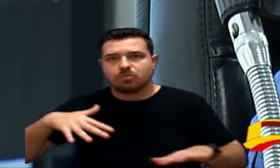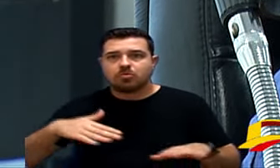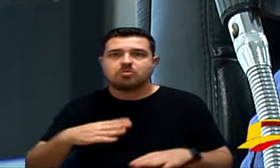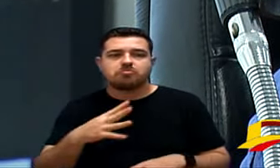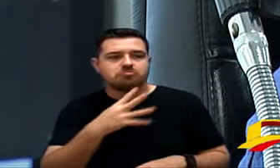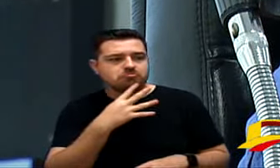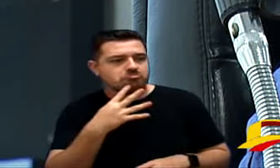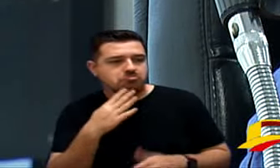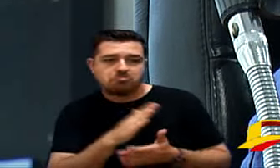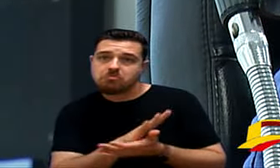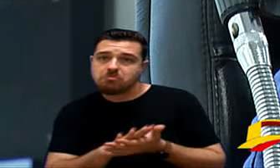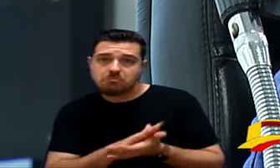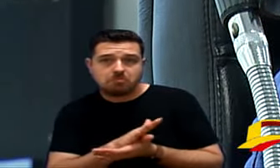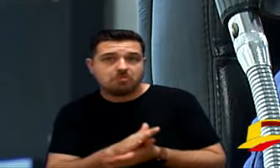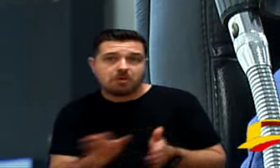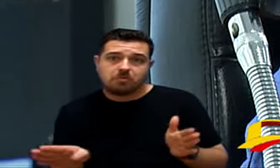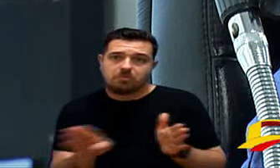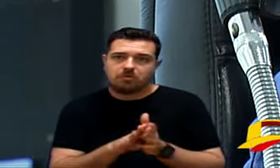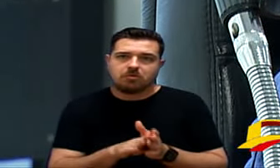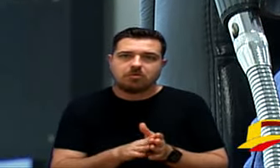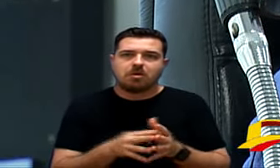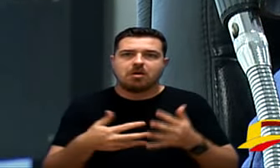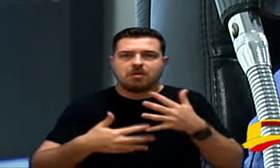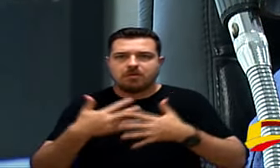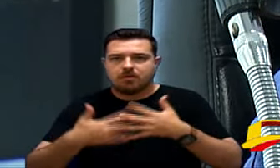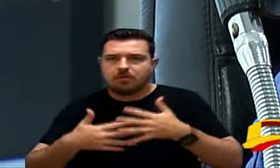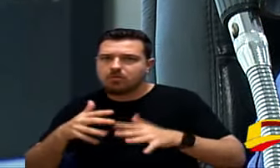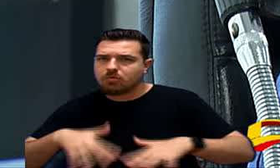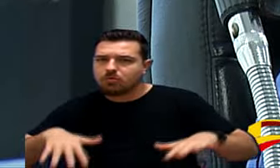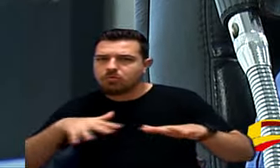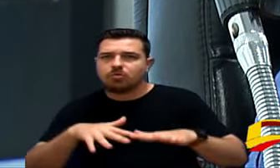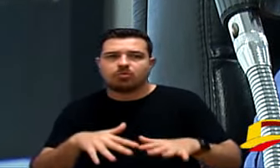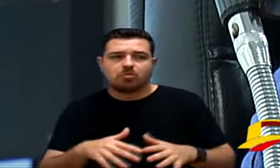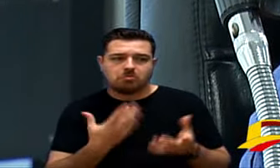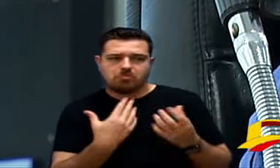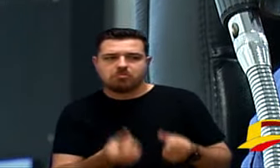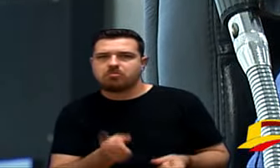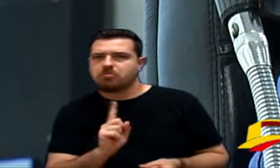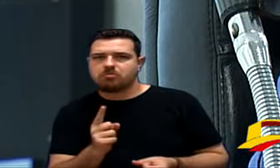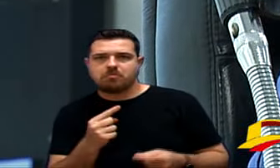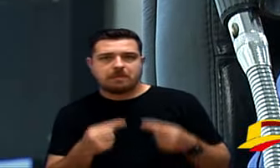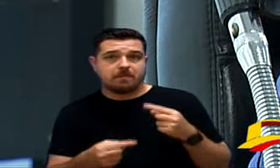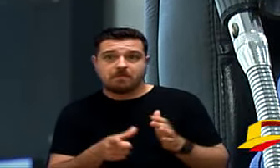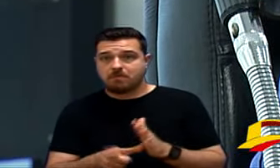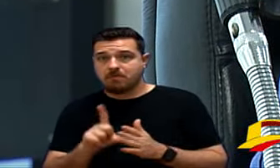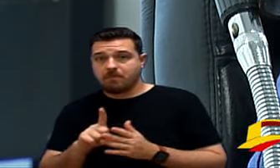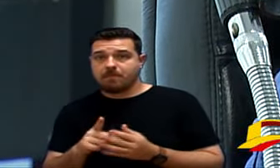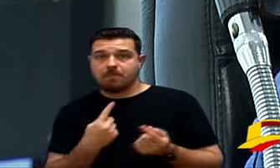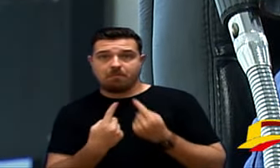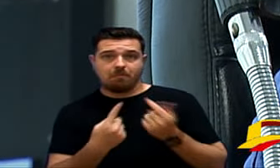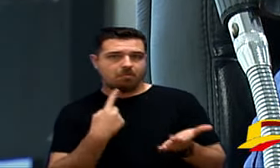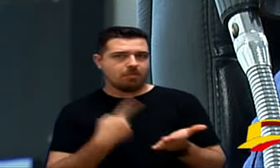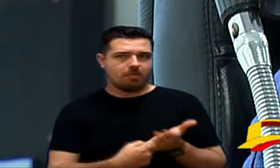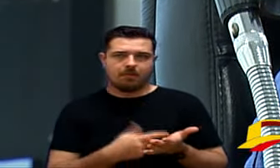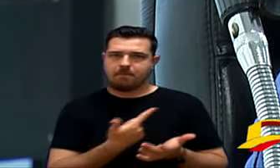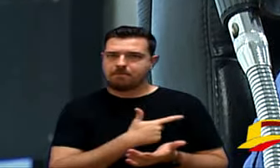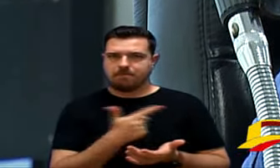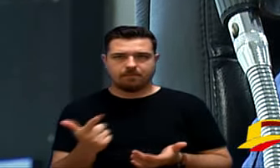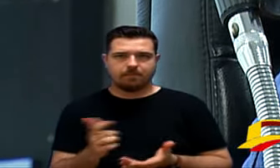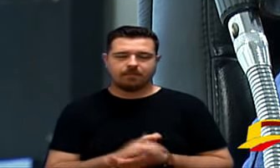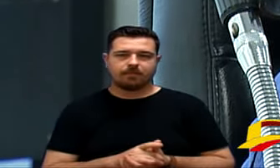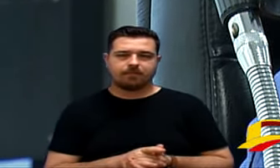bairro chegaram com as máquinas lá e e estavam fazendo e nós não aceitamos não houve uma discussão não houve uma discussão não foi